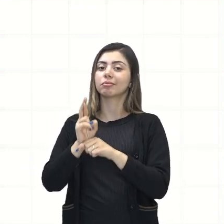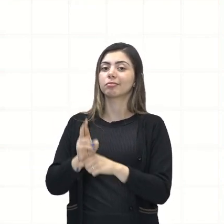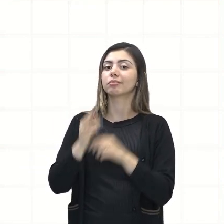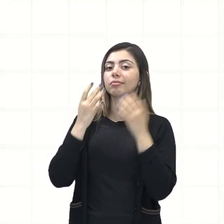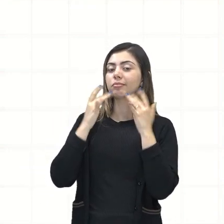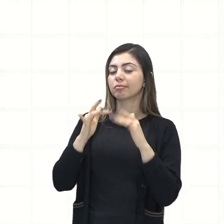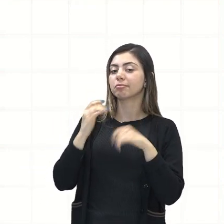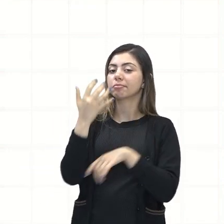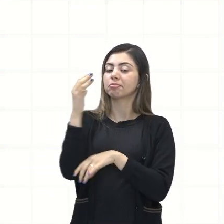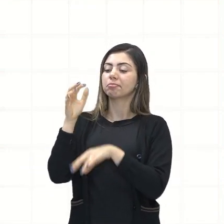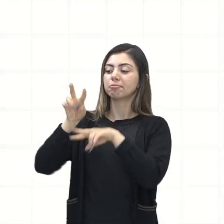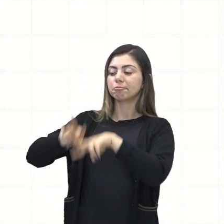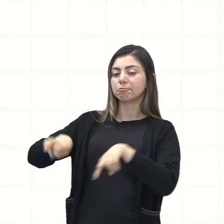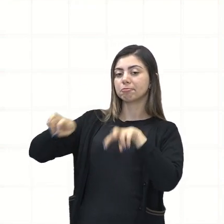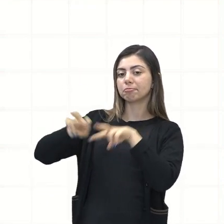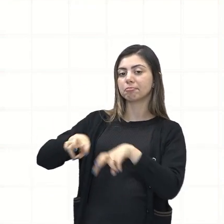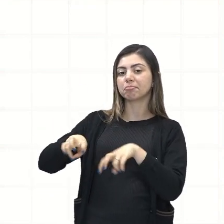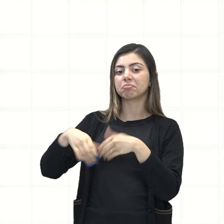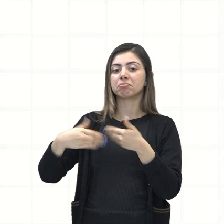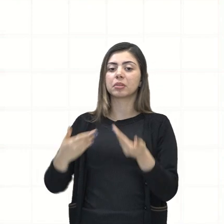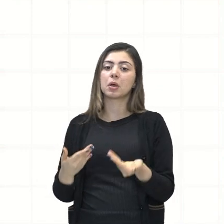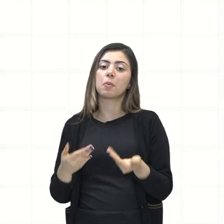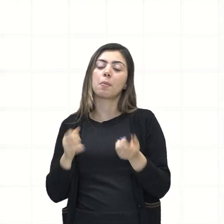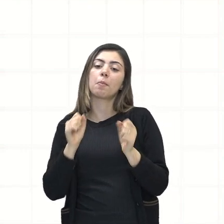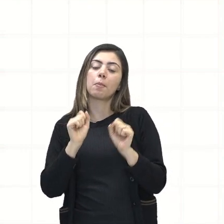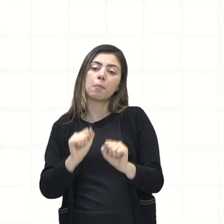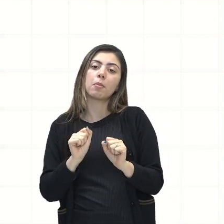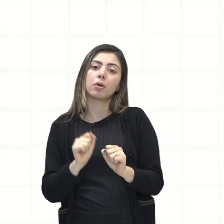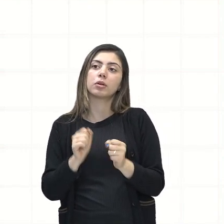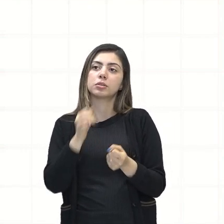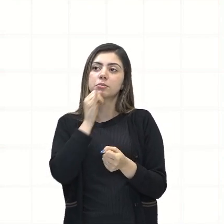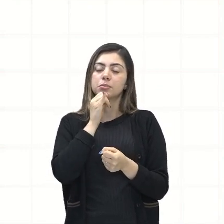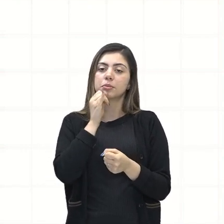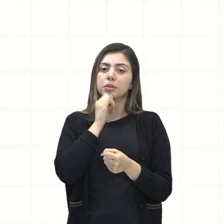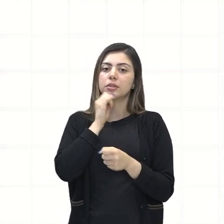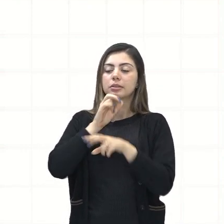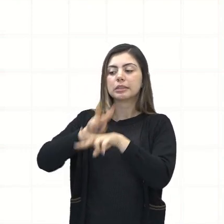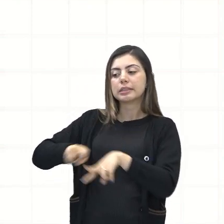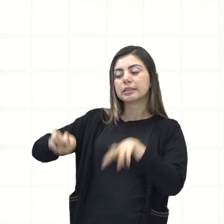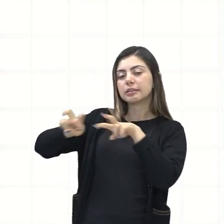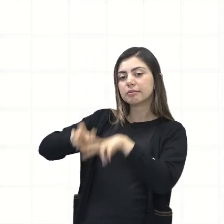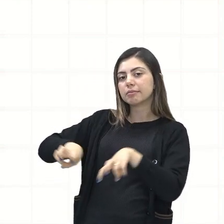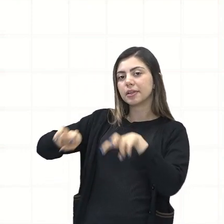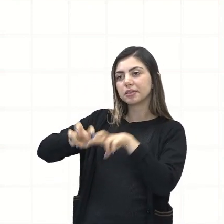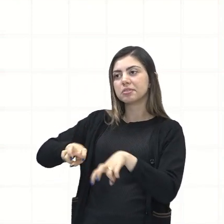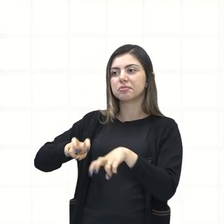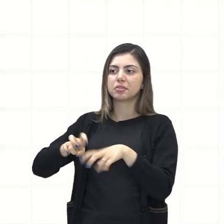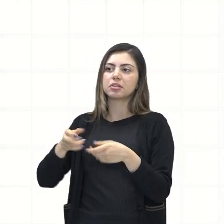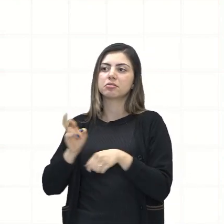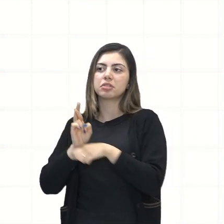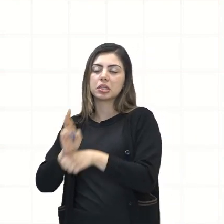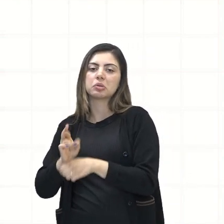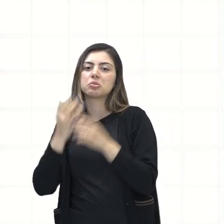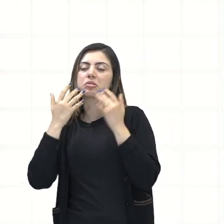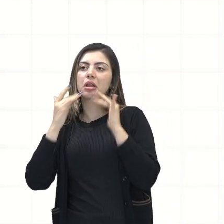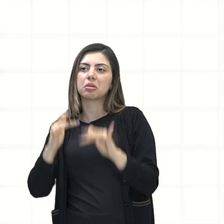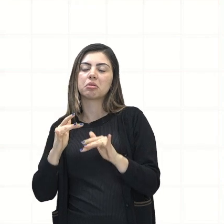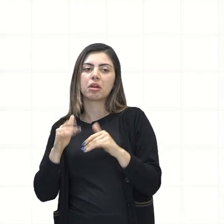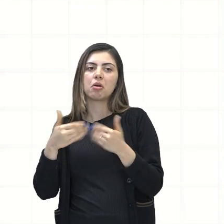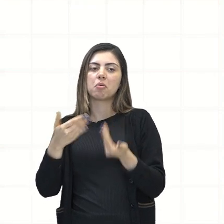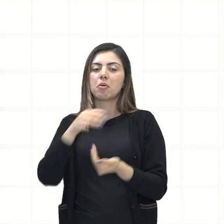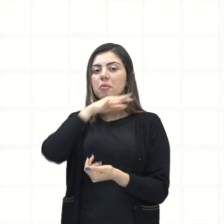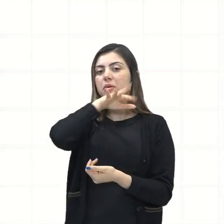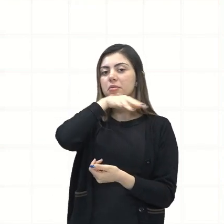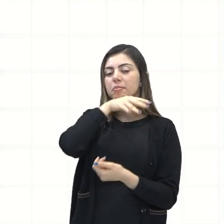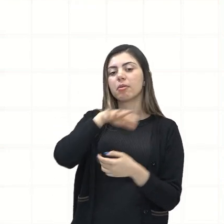mais direta da natureza, quer seja pela atividade de extrativismo, como extrativismo mineral, vegetal e animal, ou